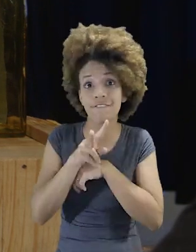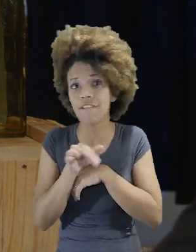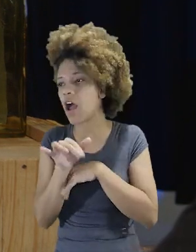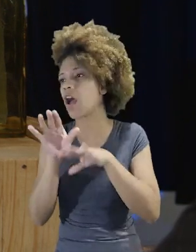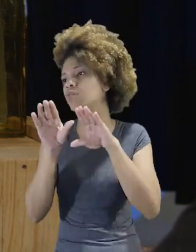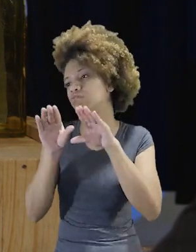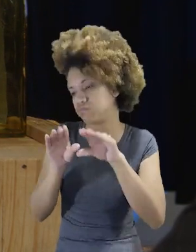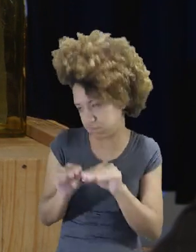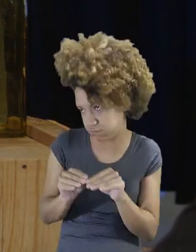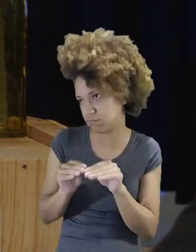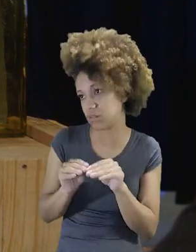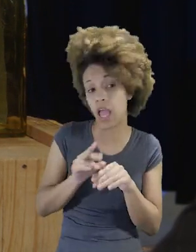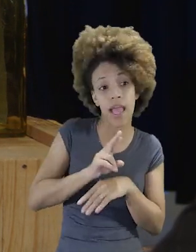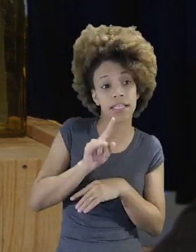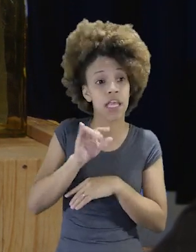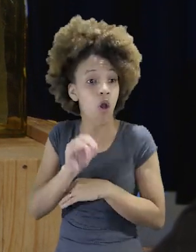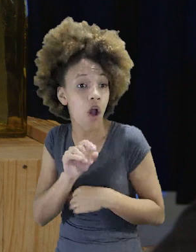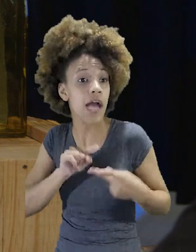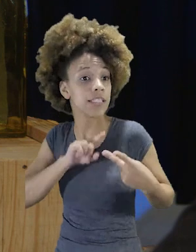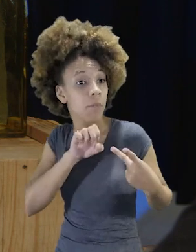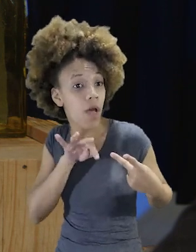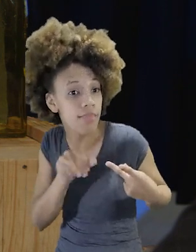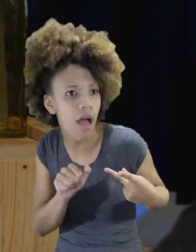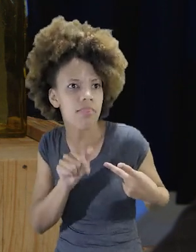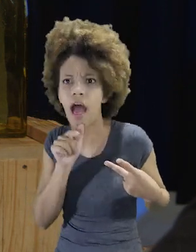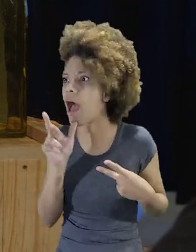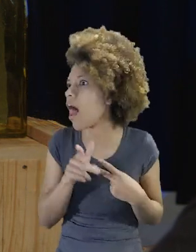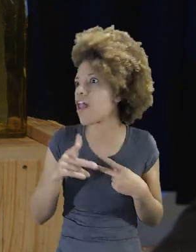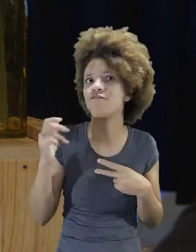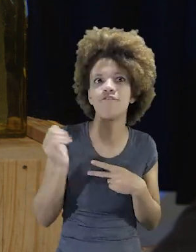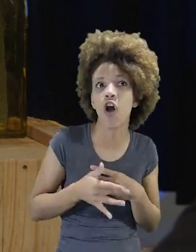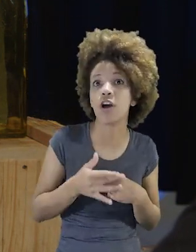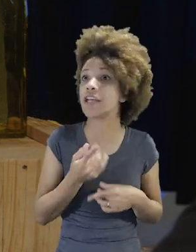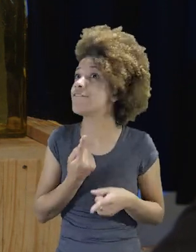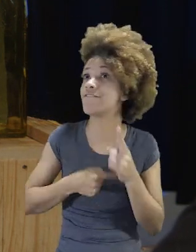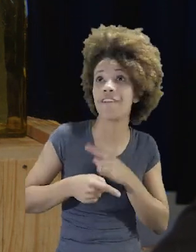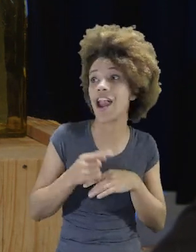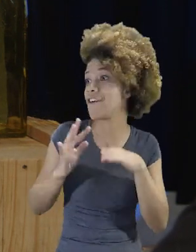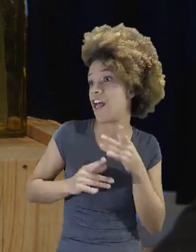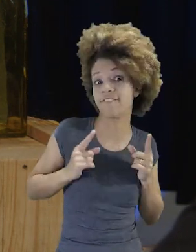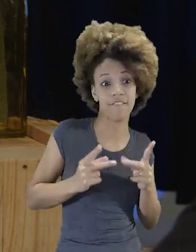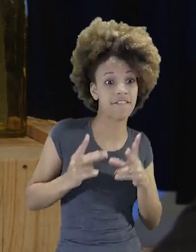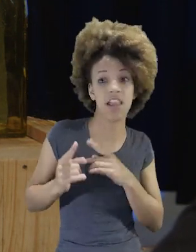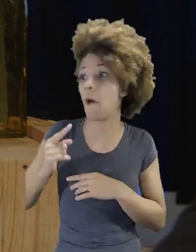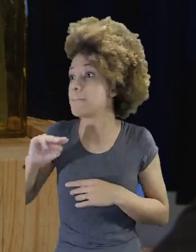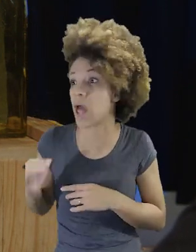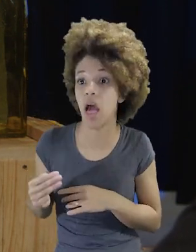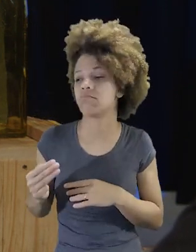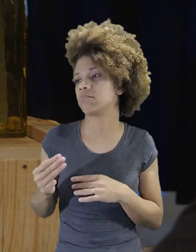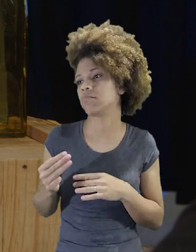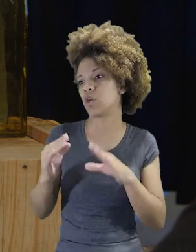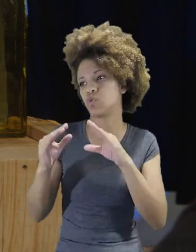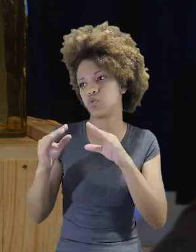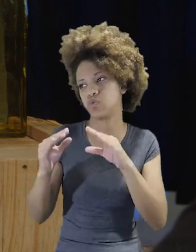ver esses nomes Fala é o rap vai virar igual o bagulho gringo vender 1 milhão de CD aí some um pouquinho e aí tem um momento que é